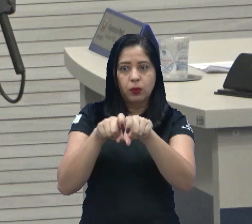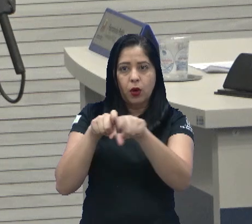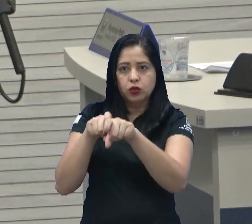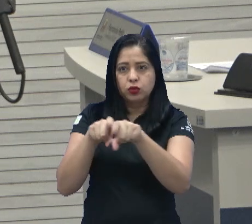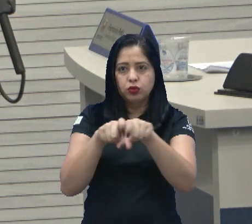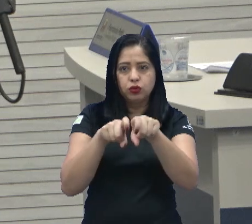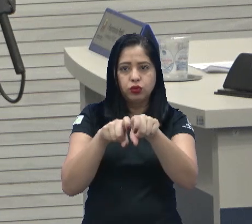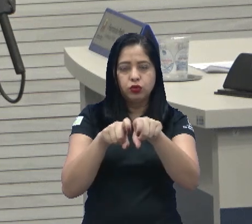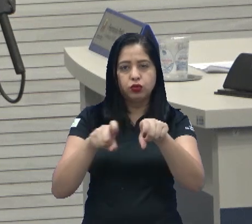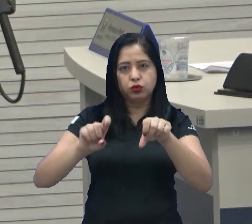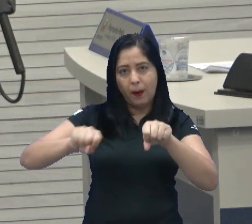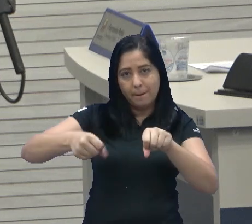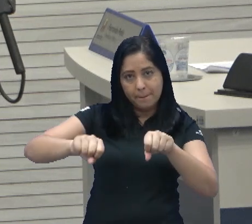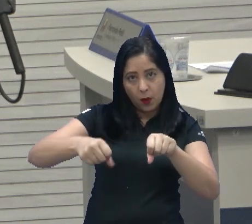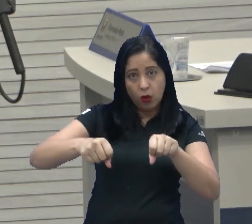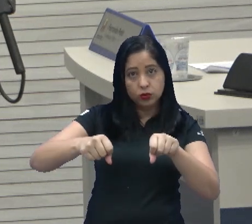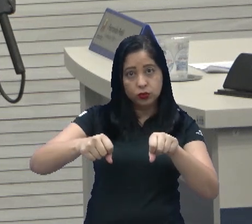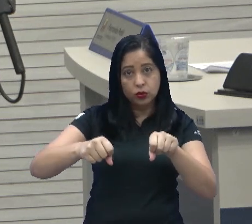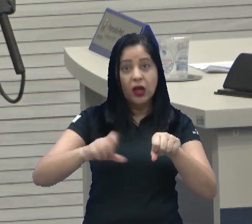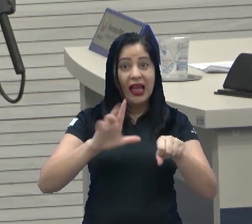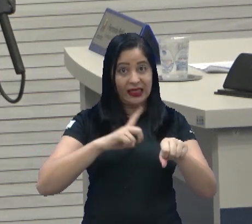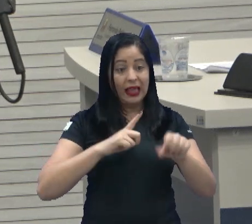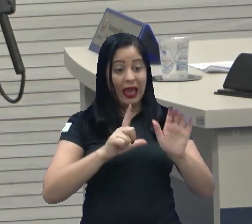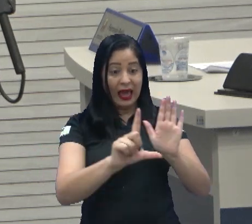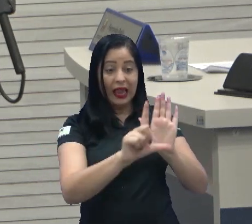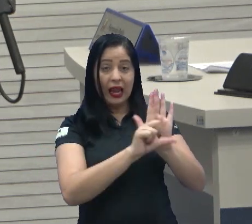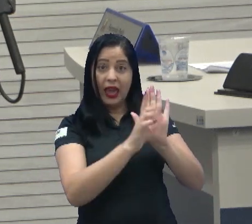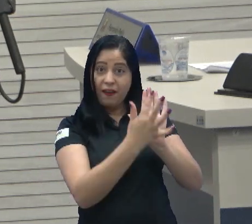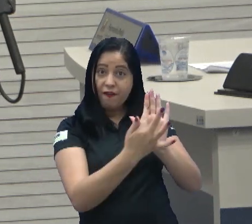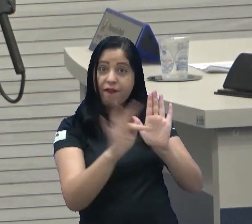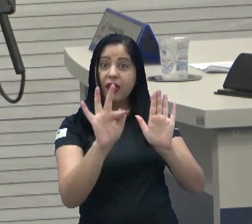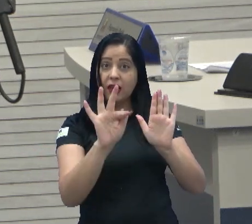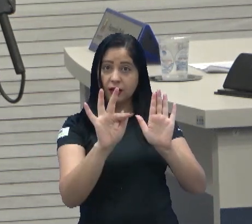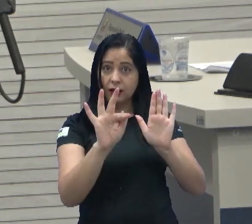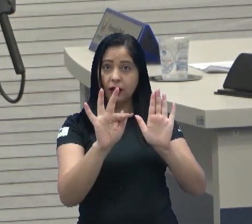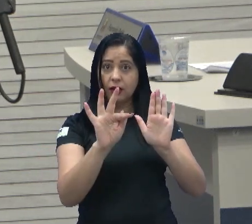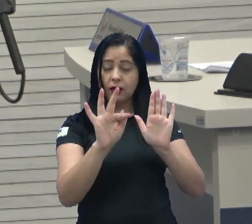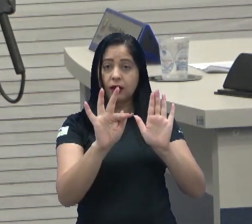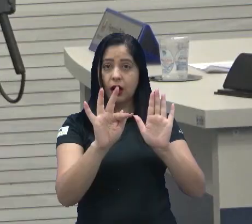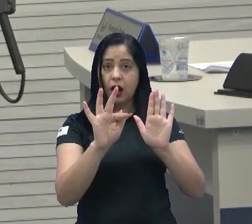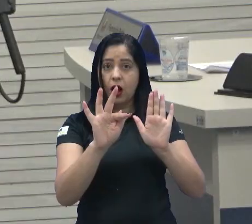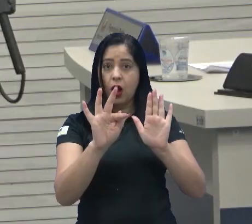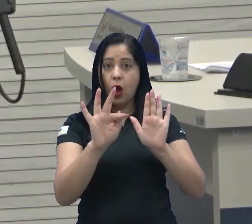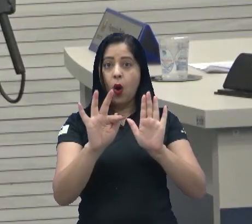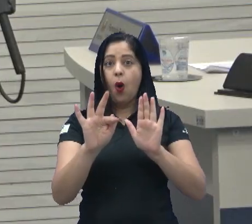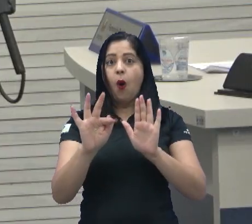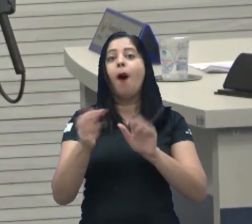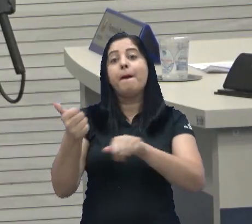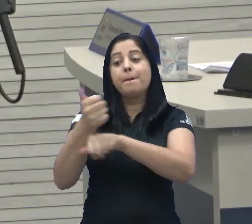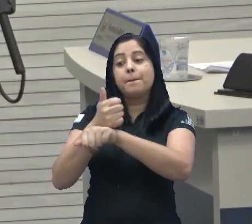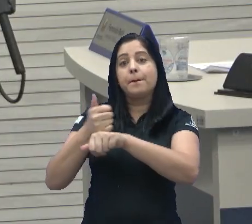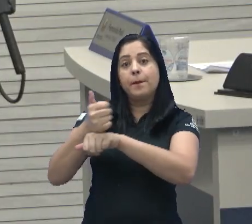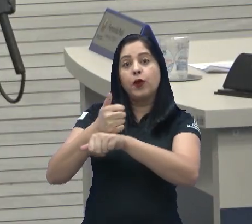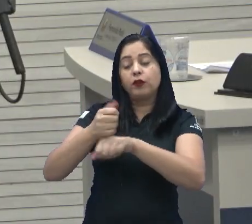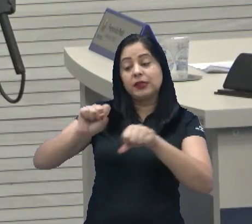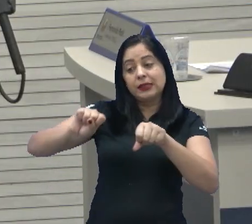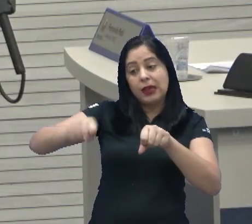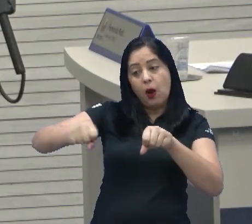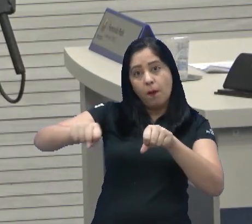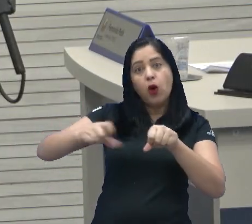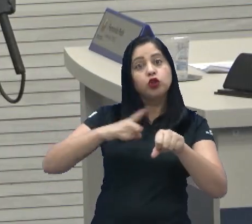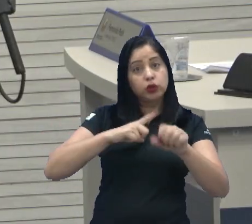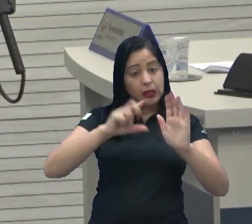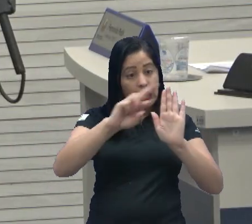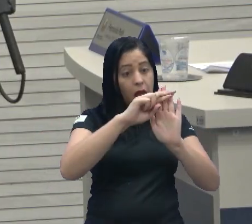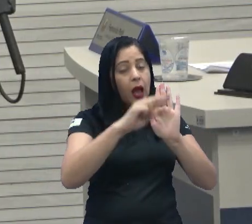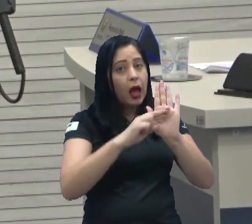uma lei federal, desde 2009, que regulamenta a profissão do mototáxi. Há uma resolução do CONTRAN, que